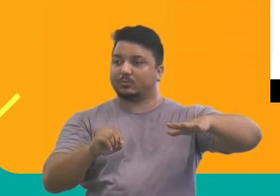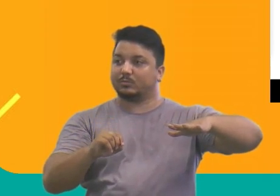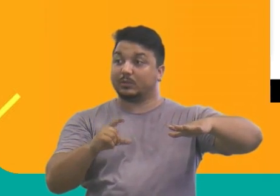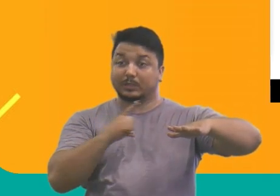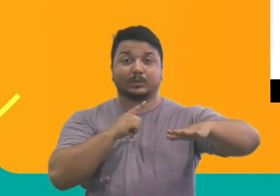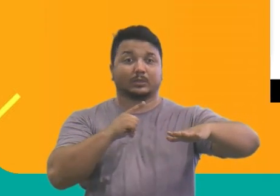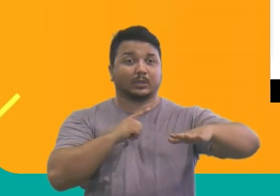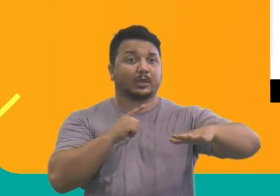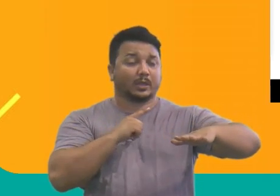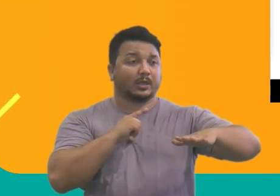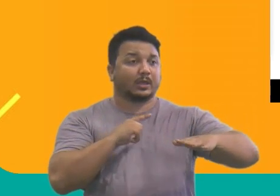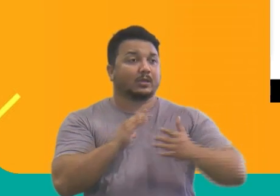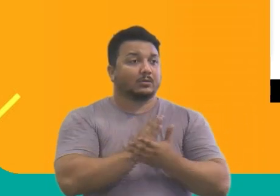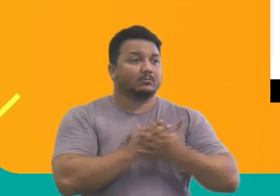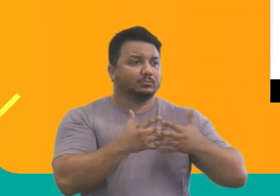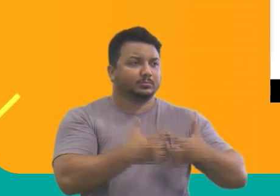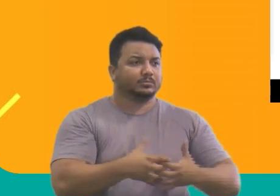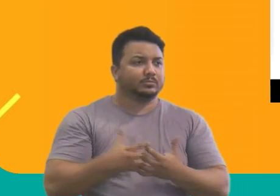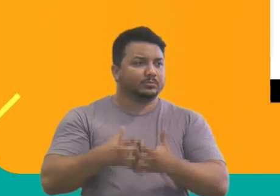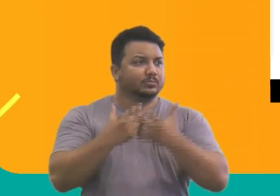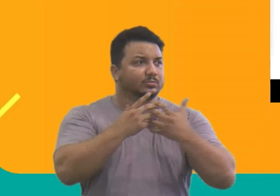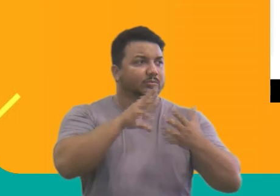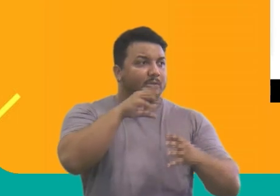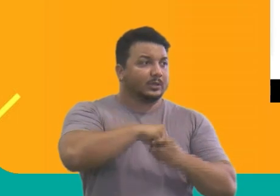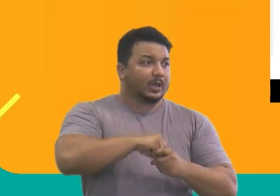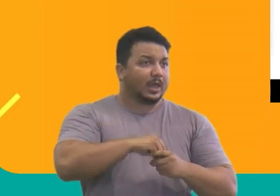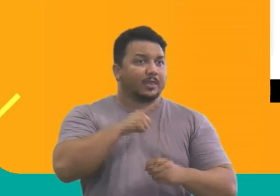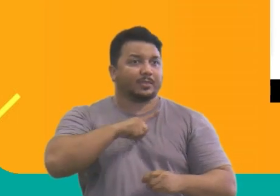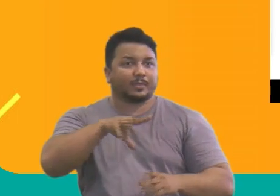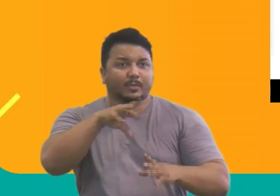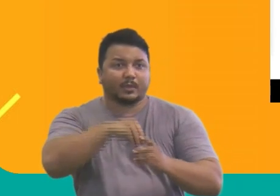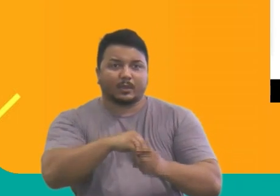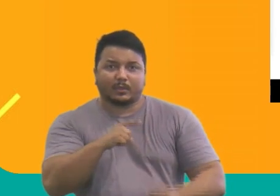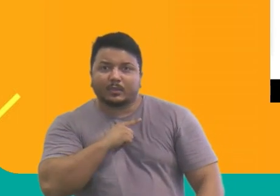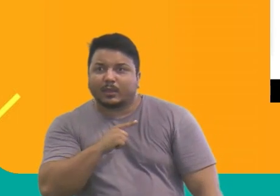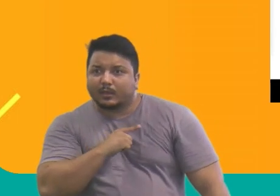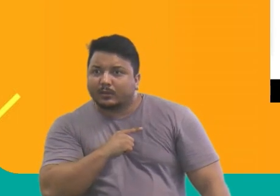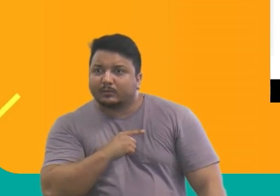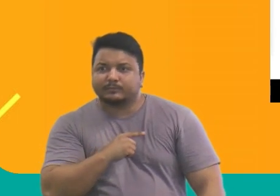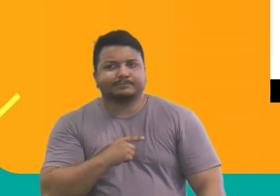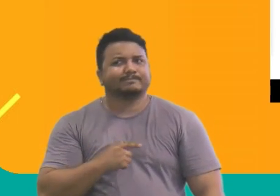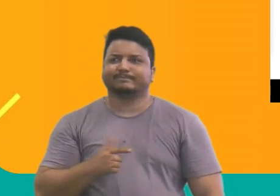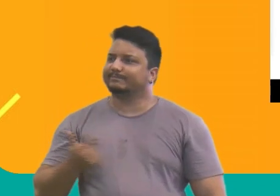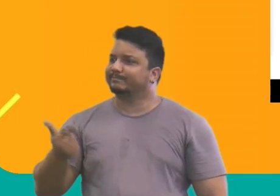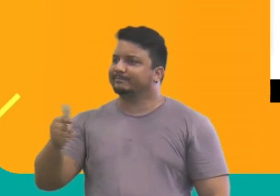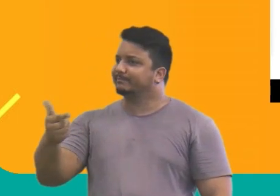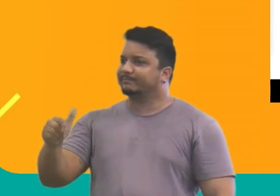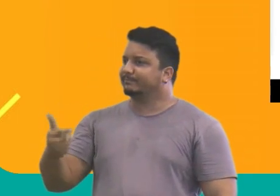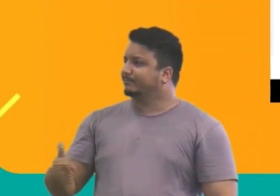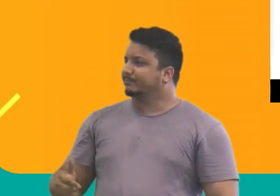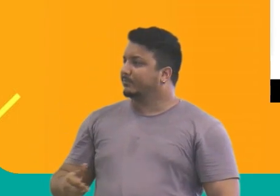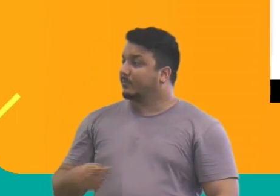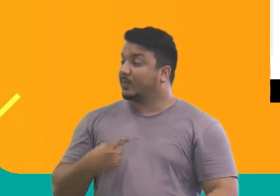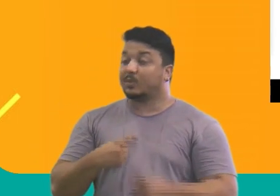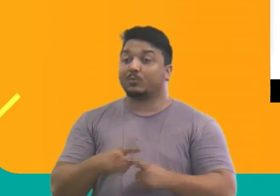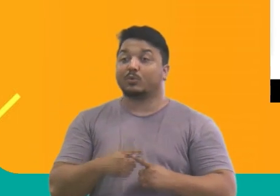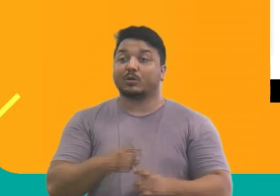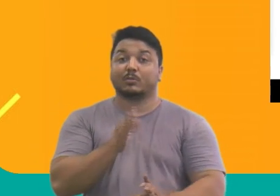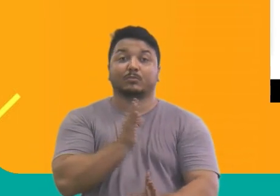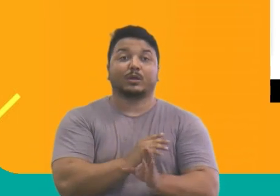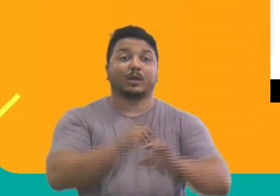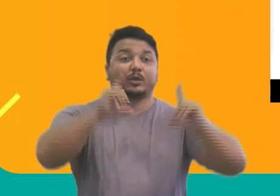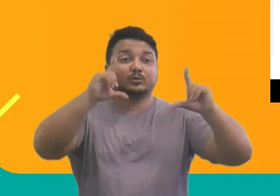ter muitos organismos vivendo dentro daquele ambiente? Não. Por quê? Porque vai ter um